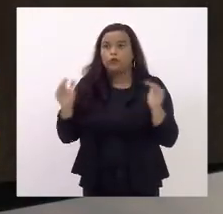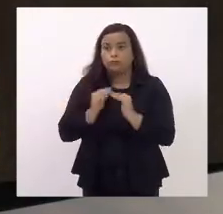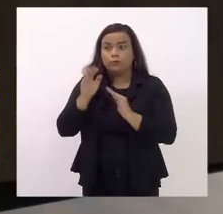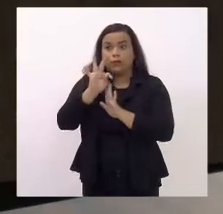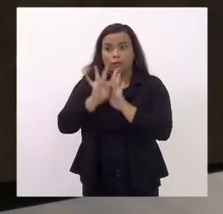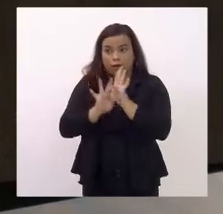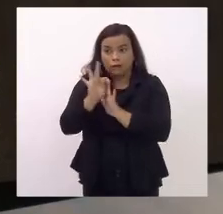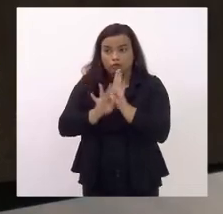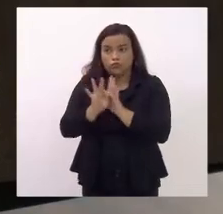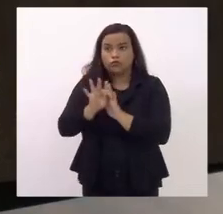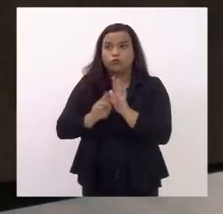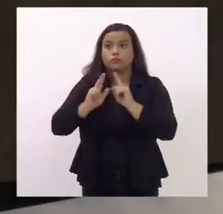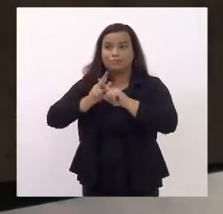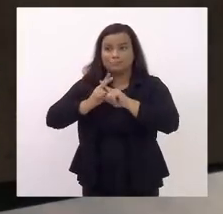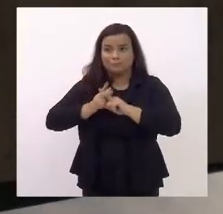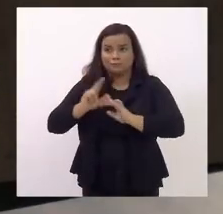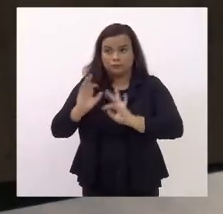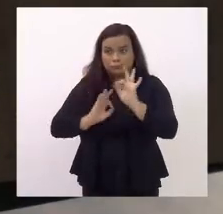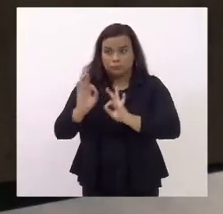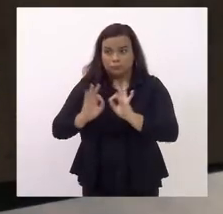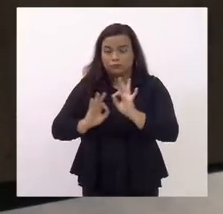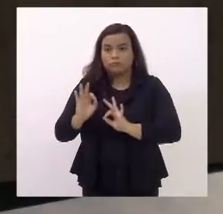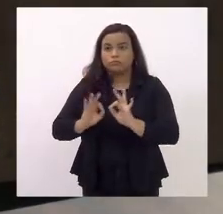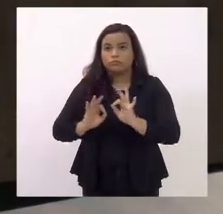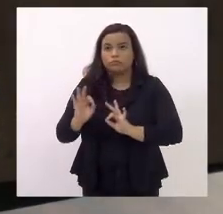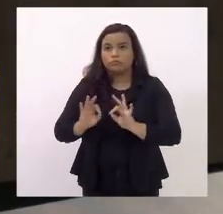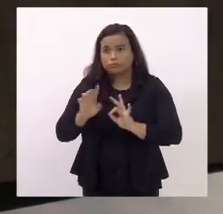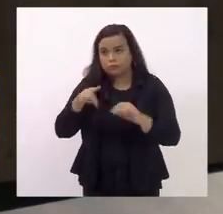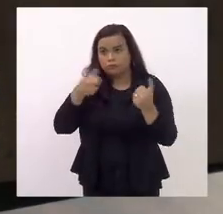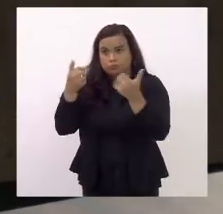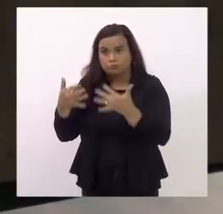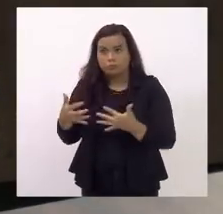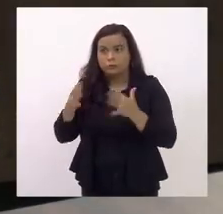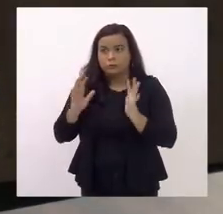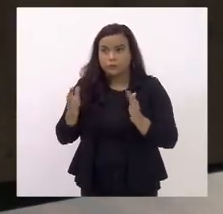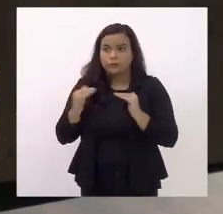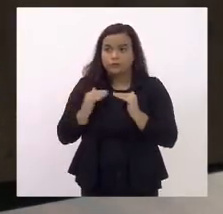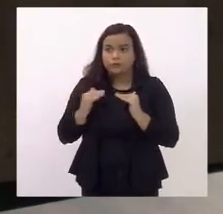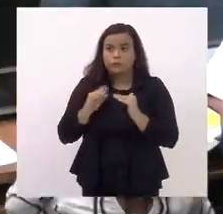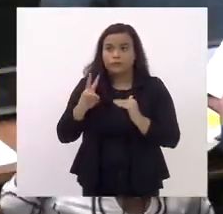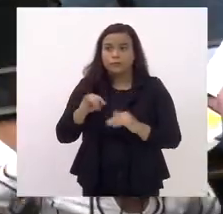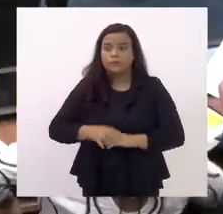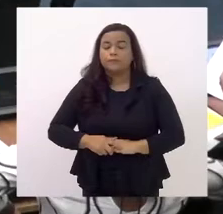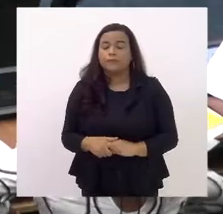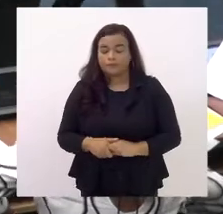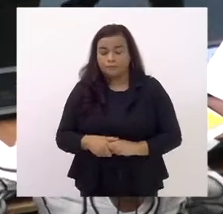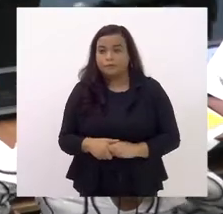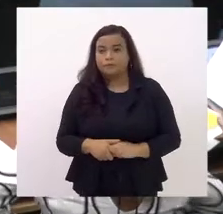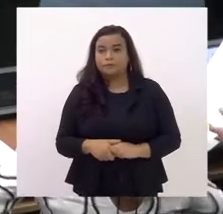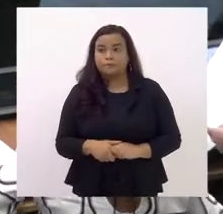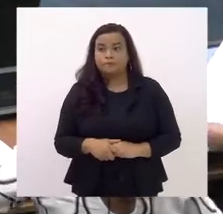seja, assim como Vossa Excelência conduziu, feito em acordo.